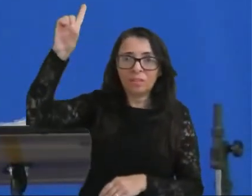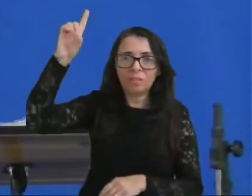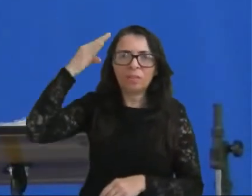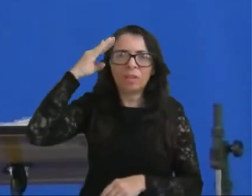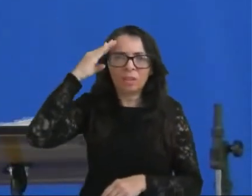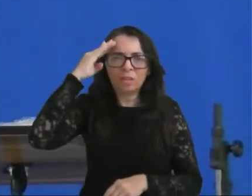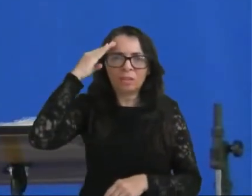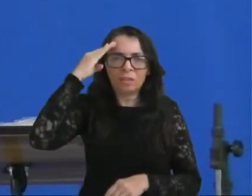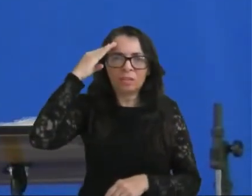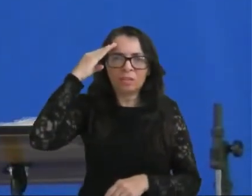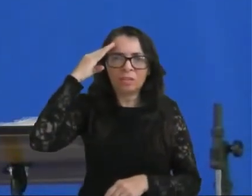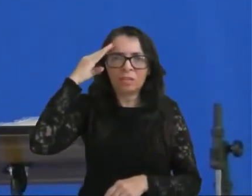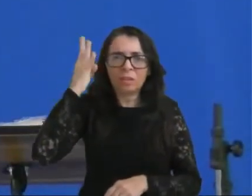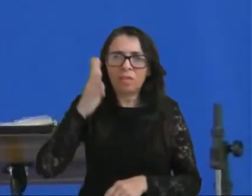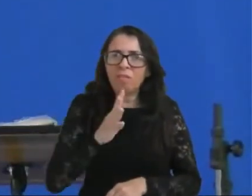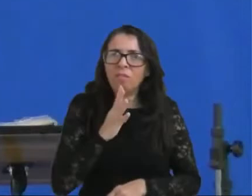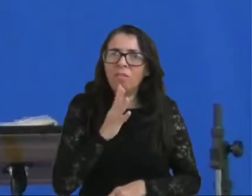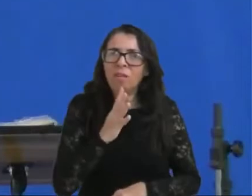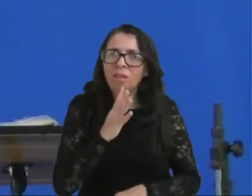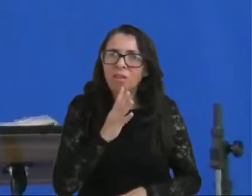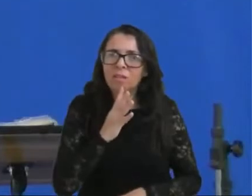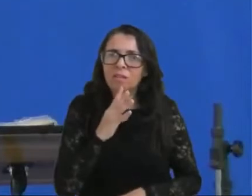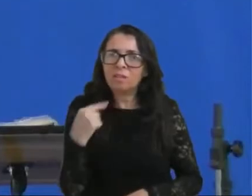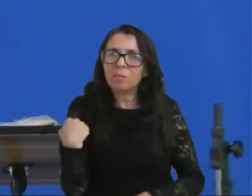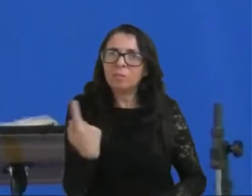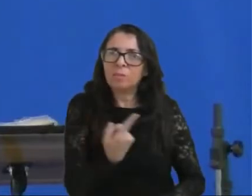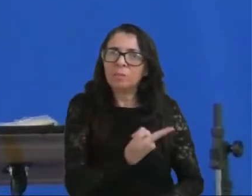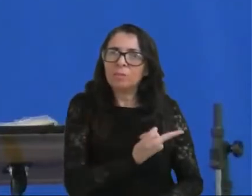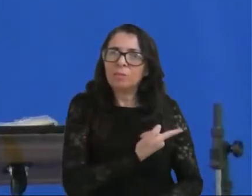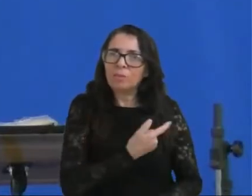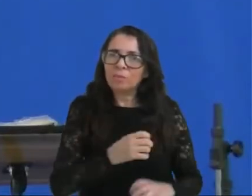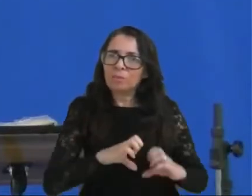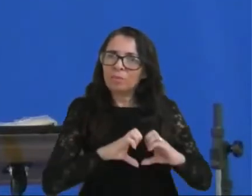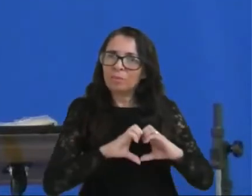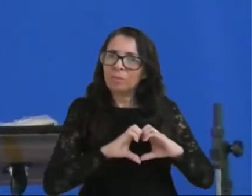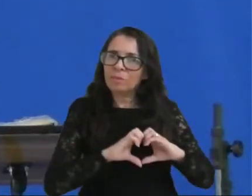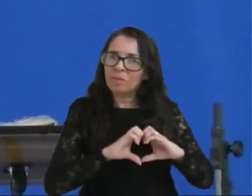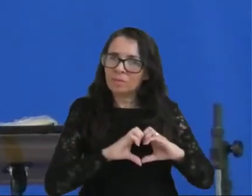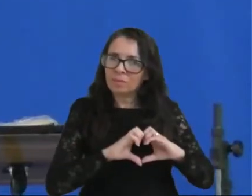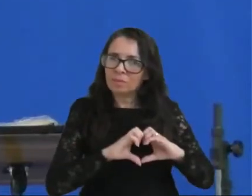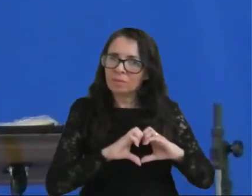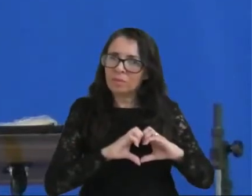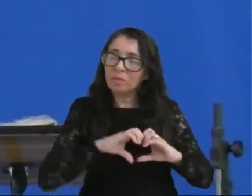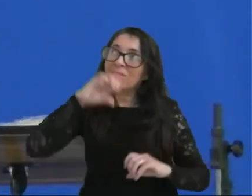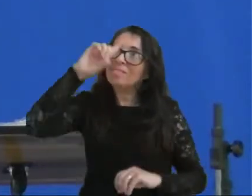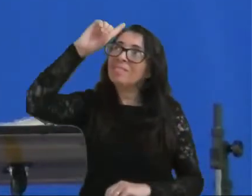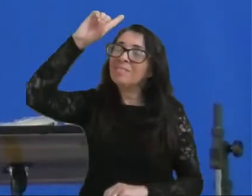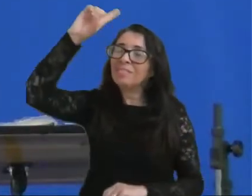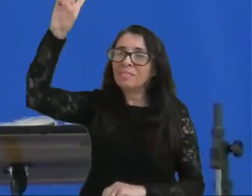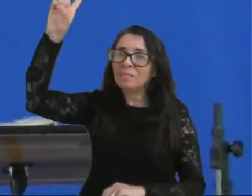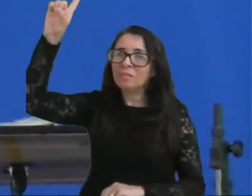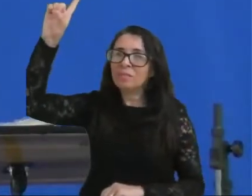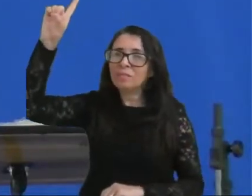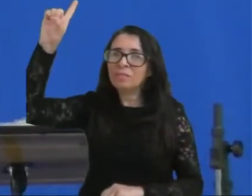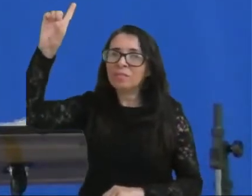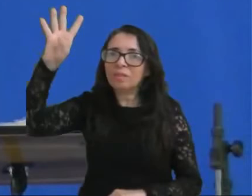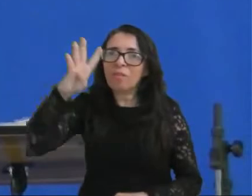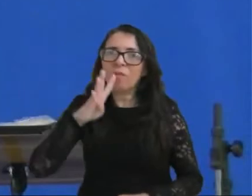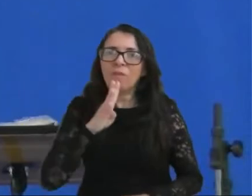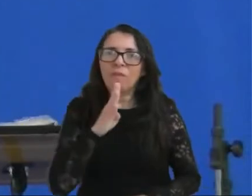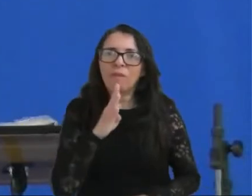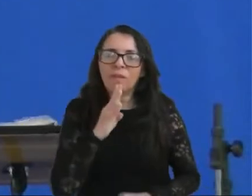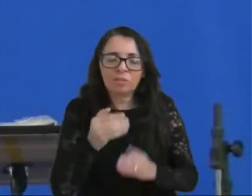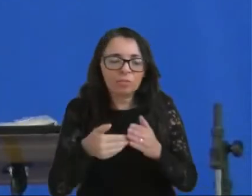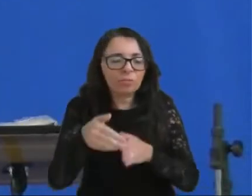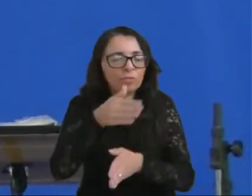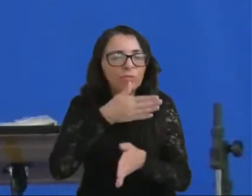Se você não tem intimidade, você vai deixar de brilhar. Se ela não amar, ela não